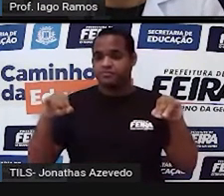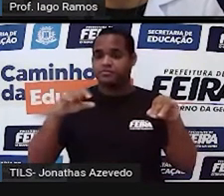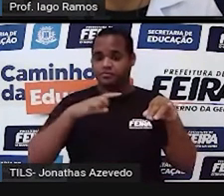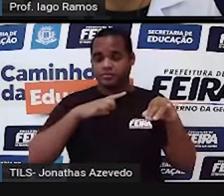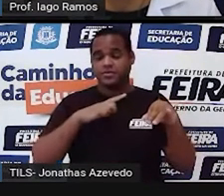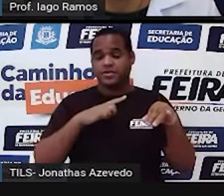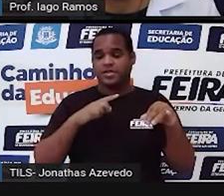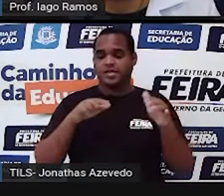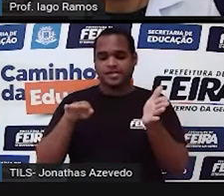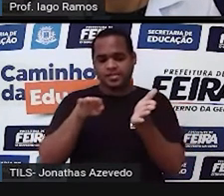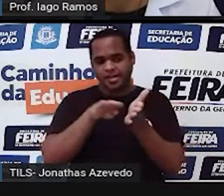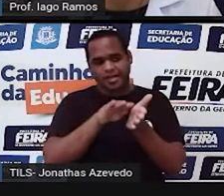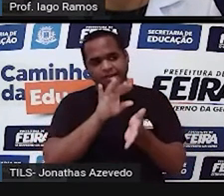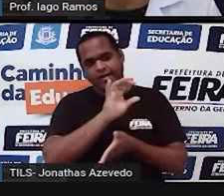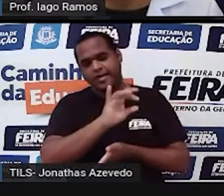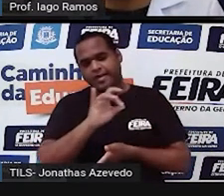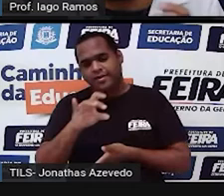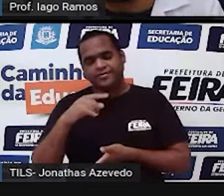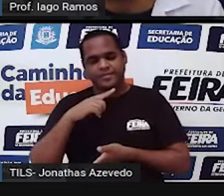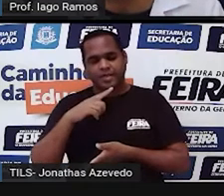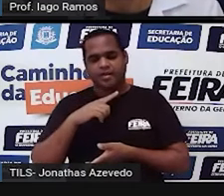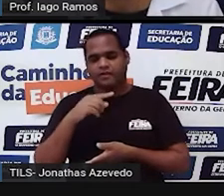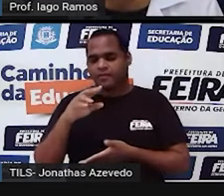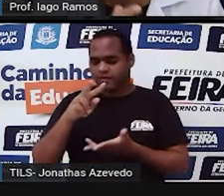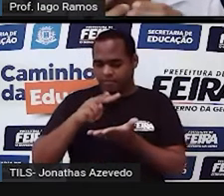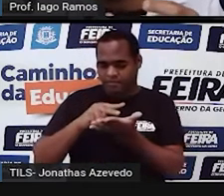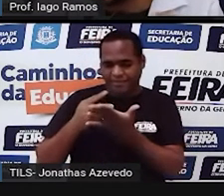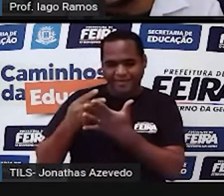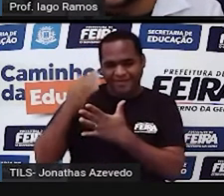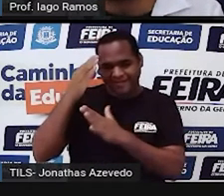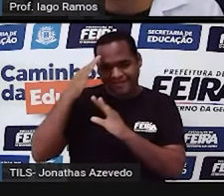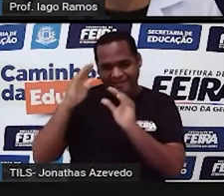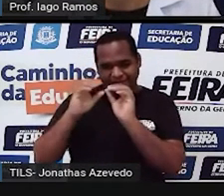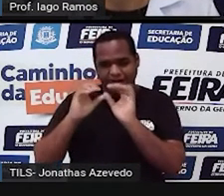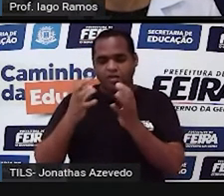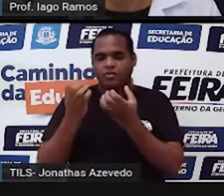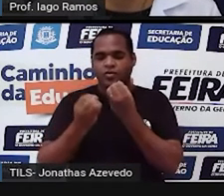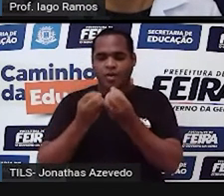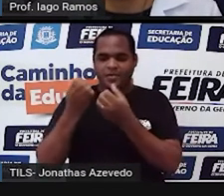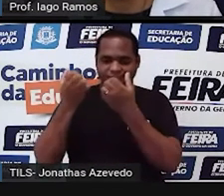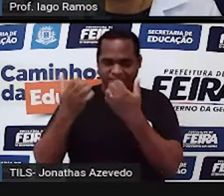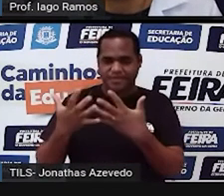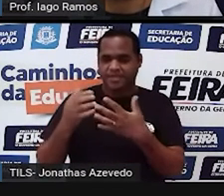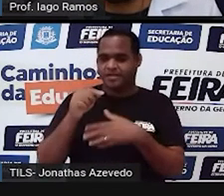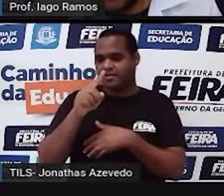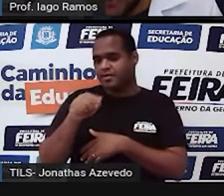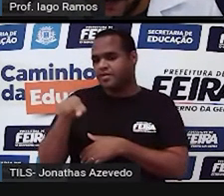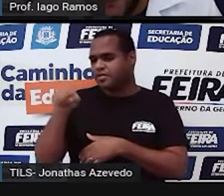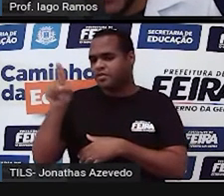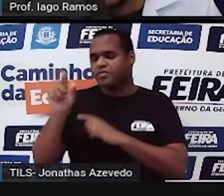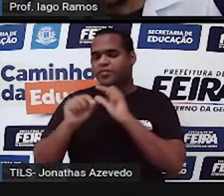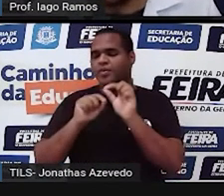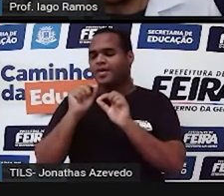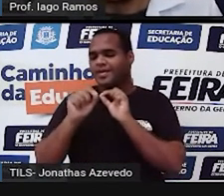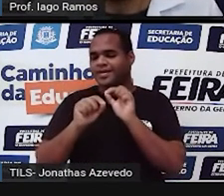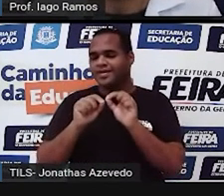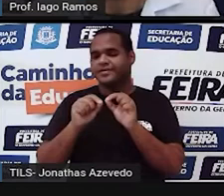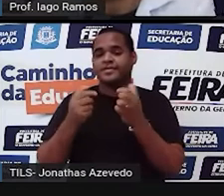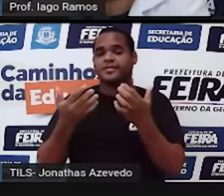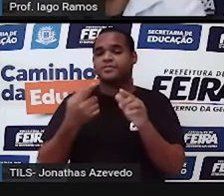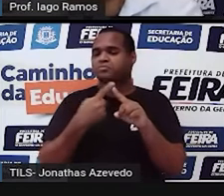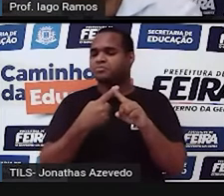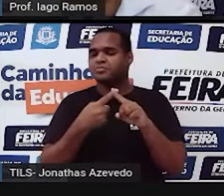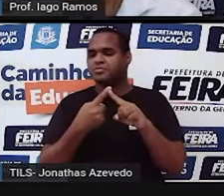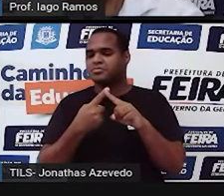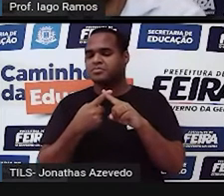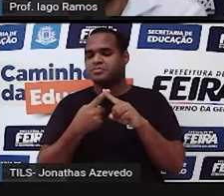que chegam até nós. Fazer essa interpretação, entender o que é que aquele gráfico quer dizer, tá bom? Porque,